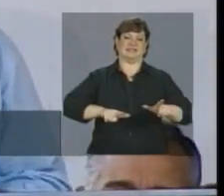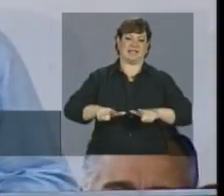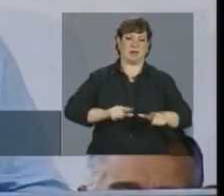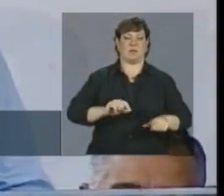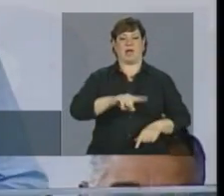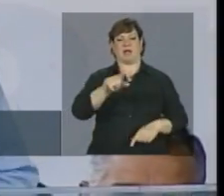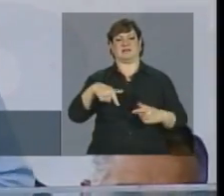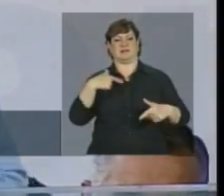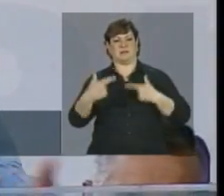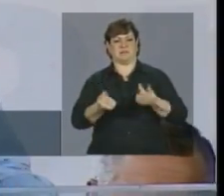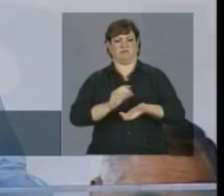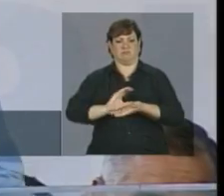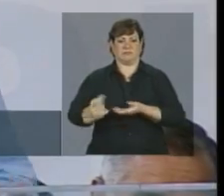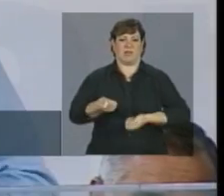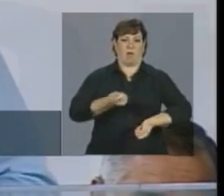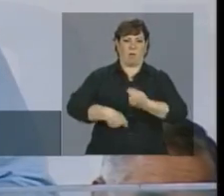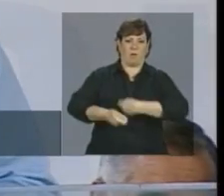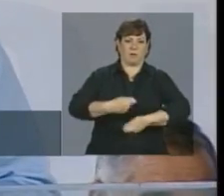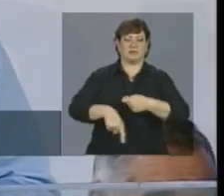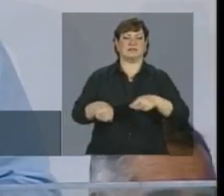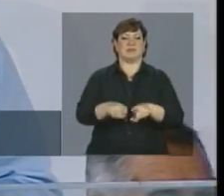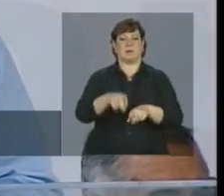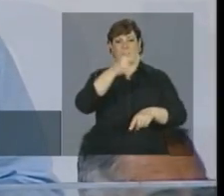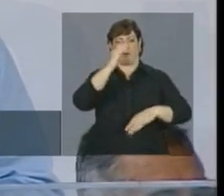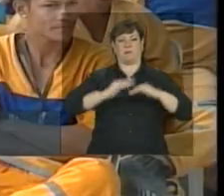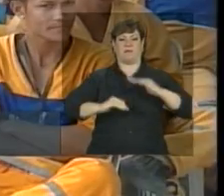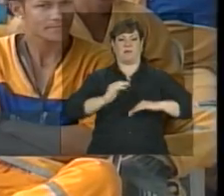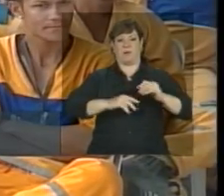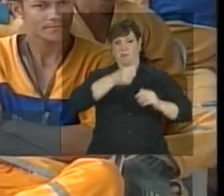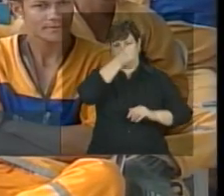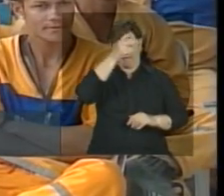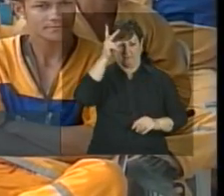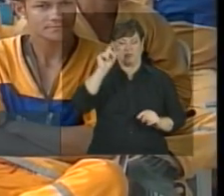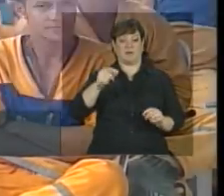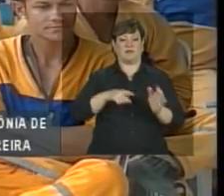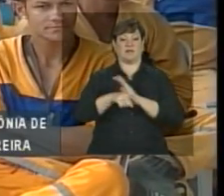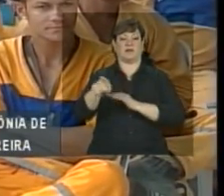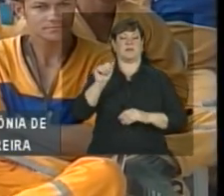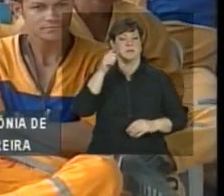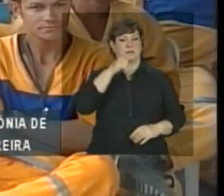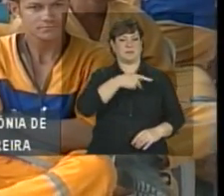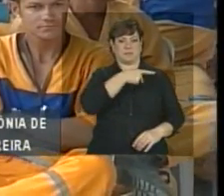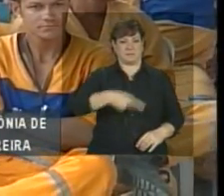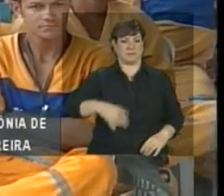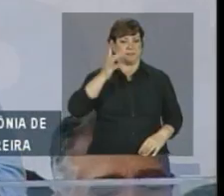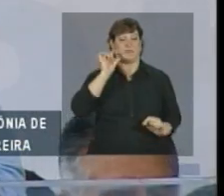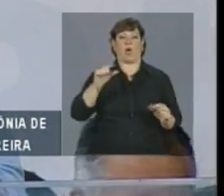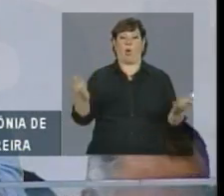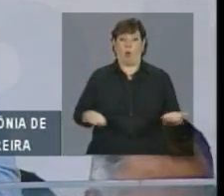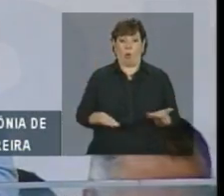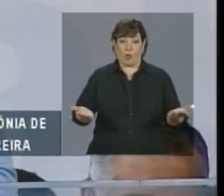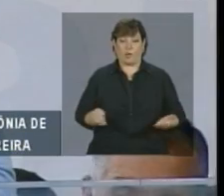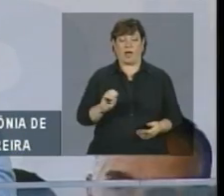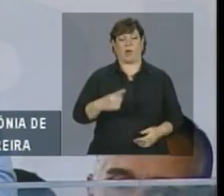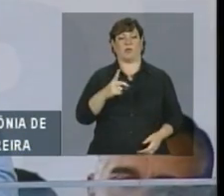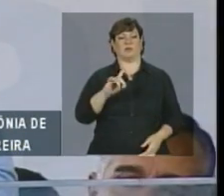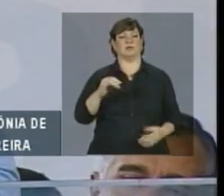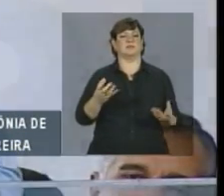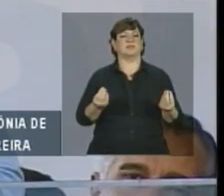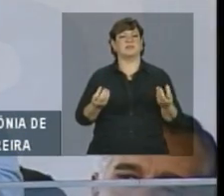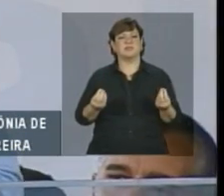que empreendem, cumprimentar os profissionais da Prefeitura e dizer, presidenta Dilma, que hoje é um dia realmente muito